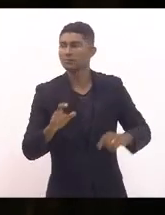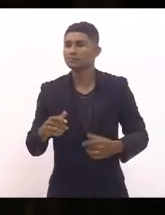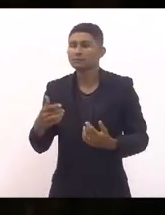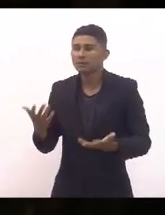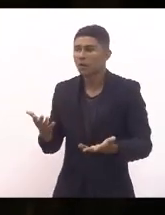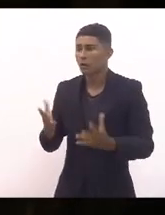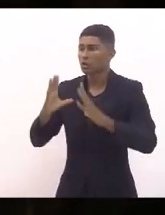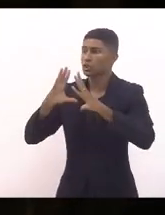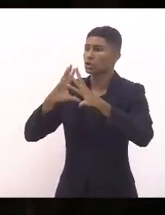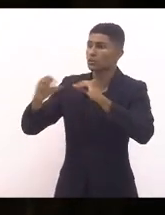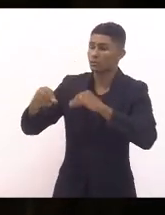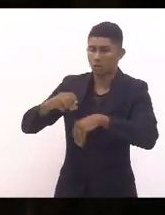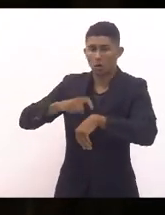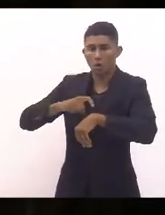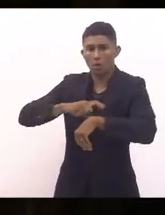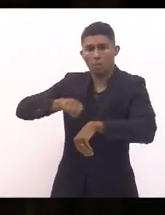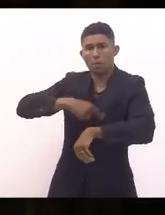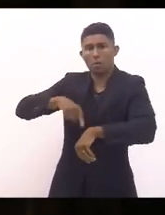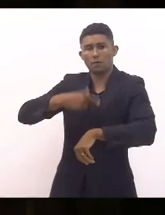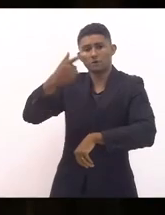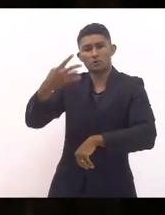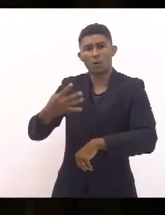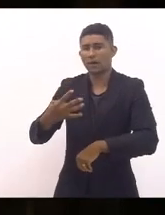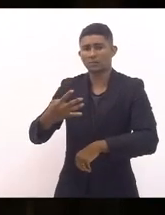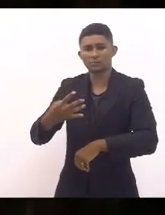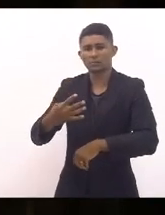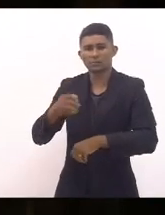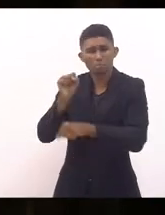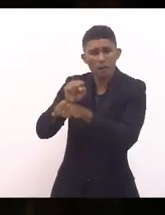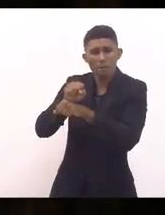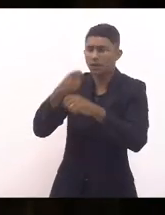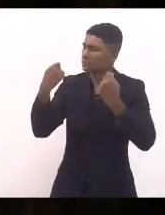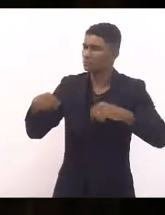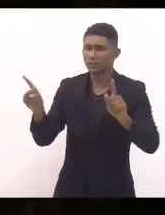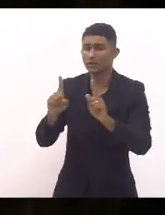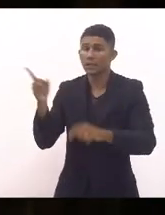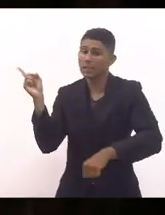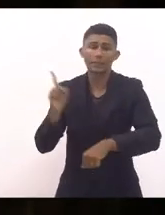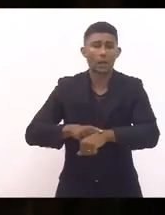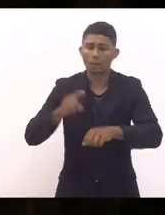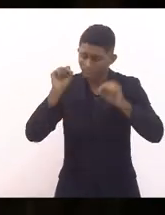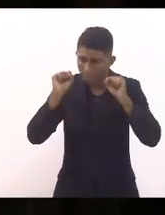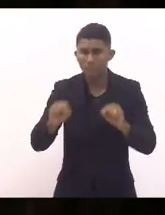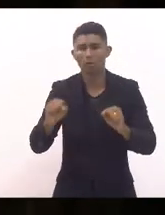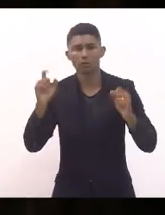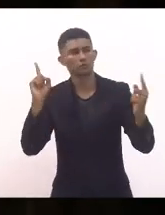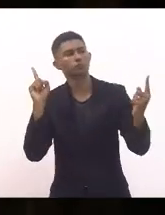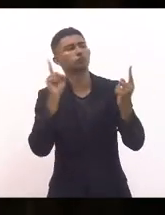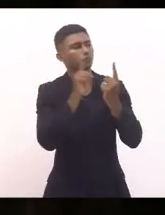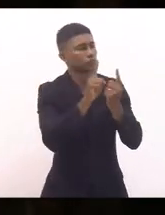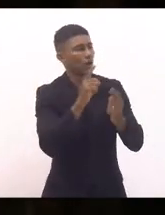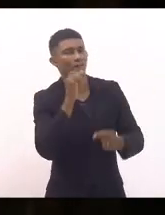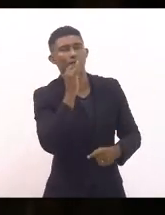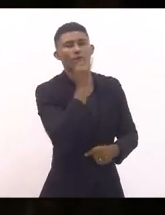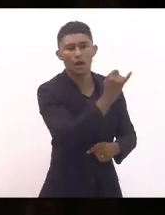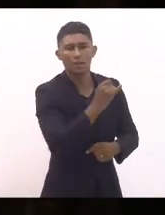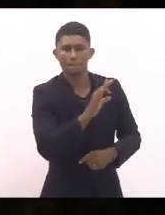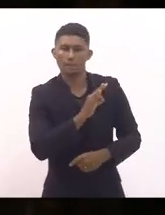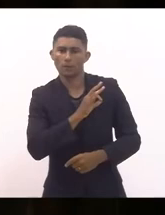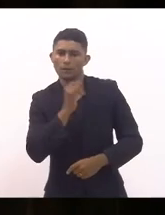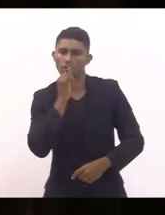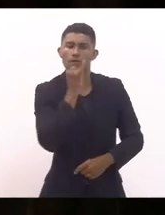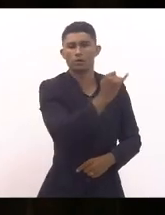de desaparecidos. Essa ocorrência pode ser registrada de imediato. E também o compromisso da Polícia Civil, que